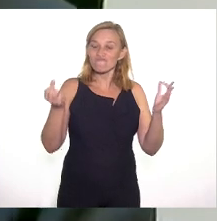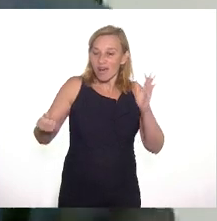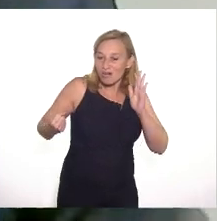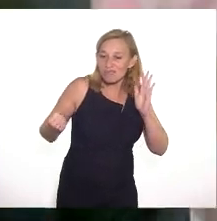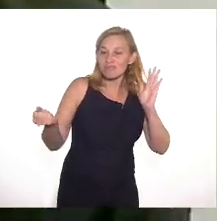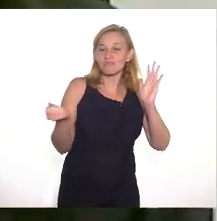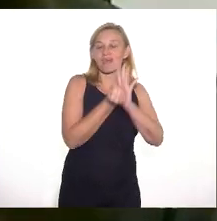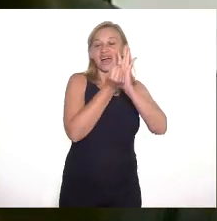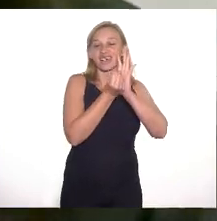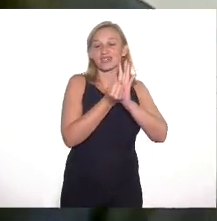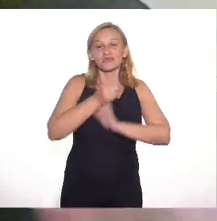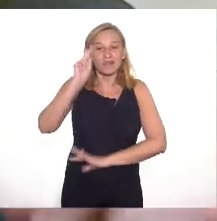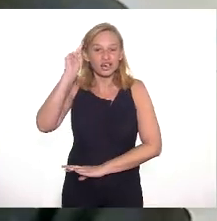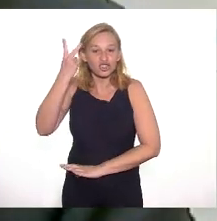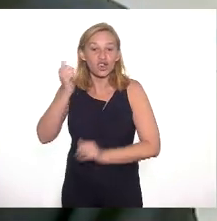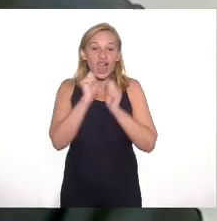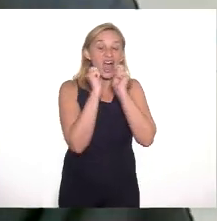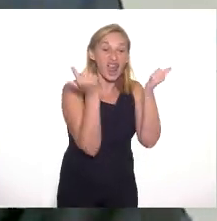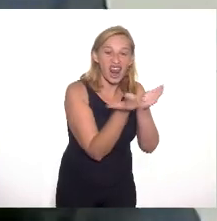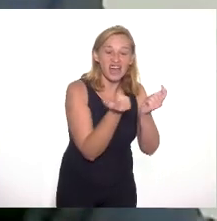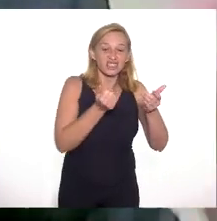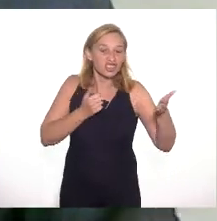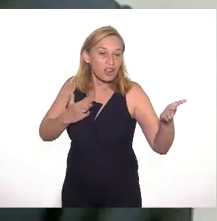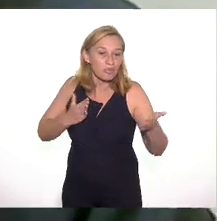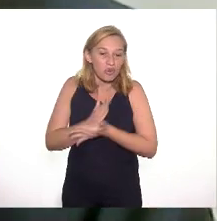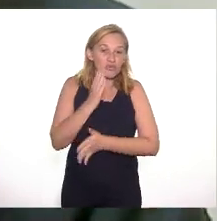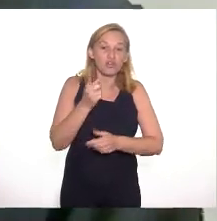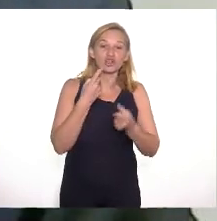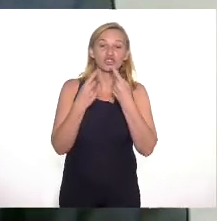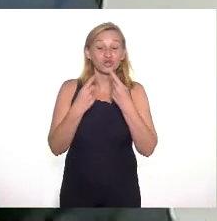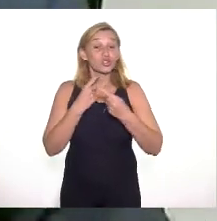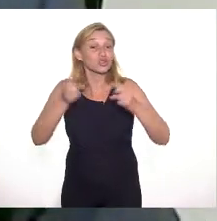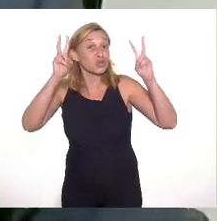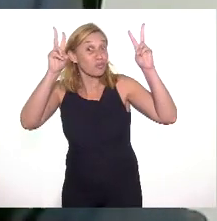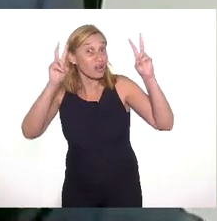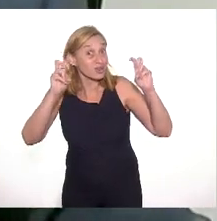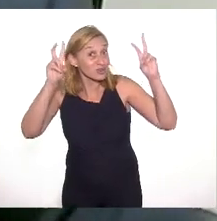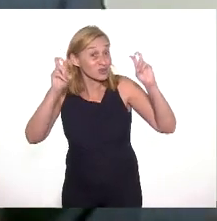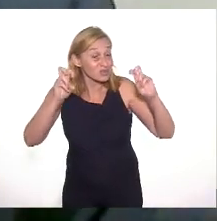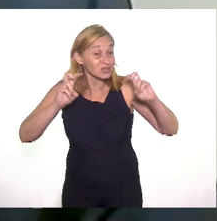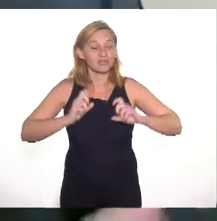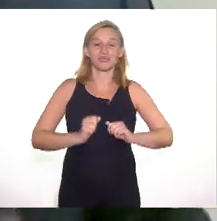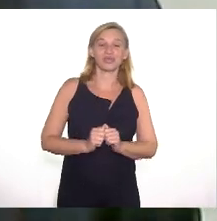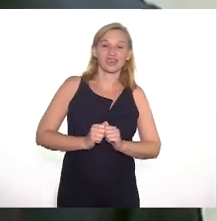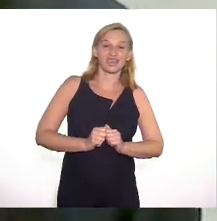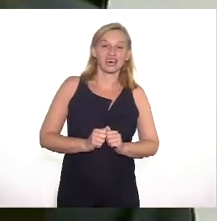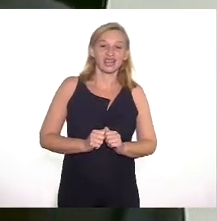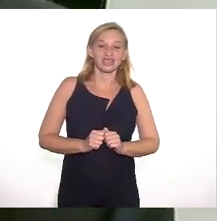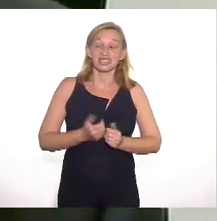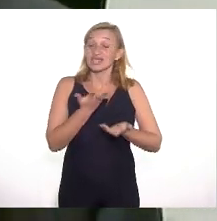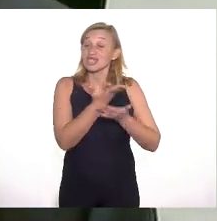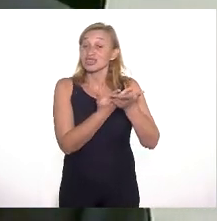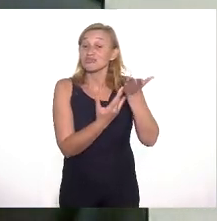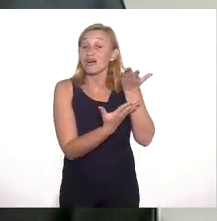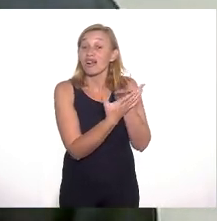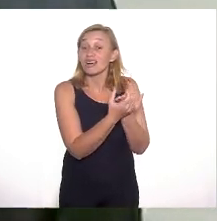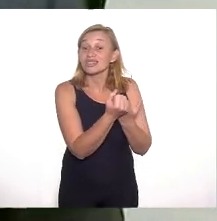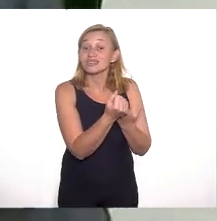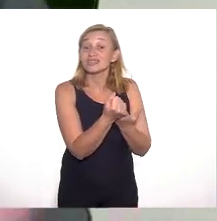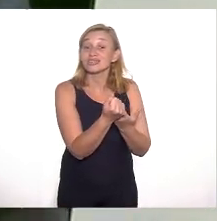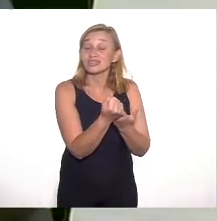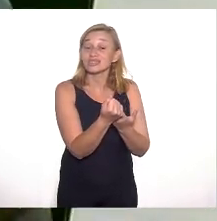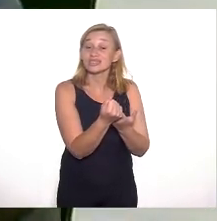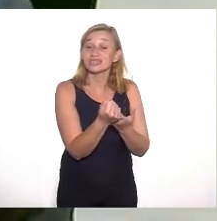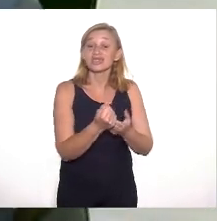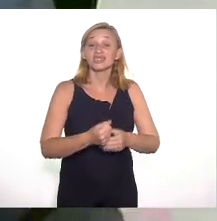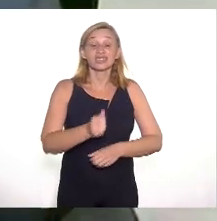para a história da Alerj, que o aprovou, que debateu sobre ele, que, através das mãos generosas do